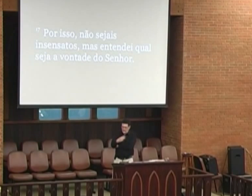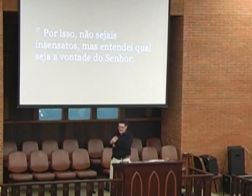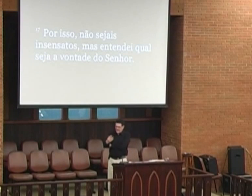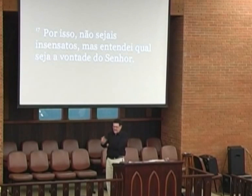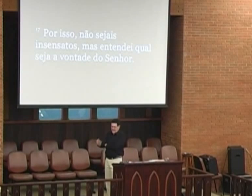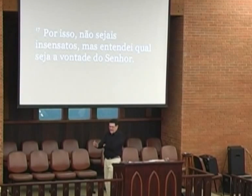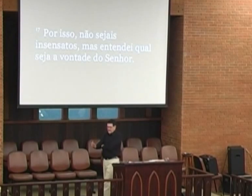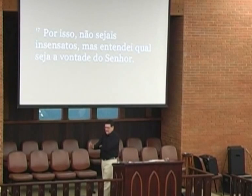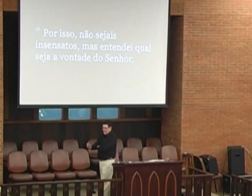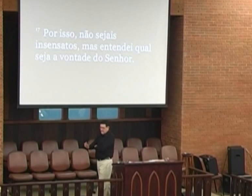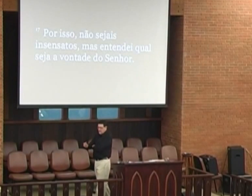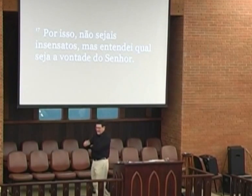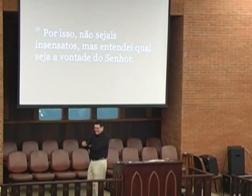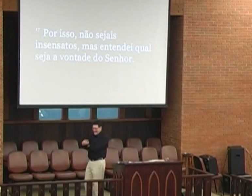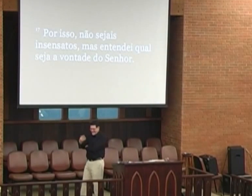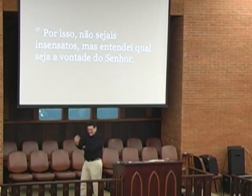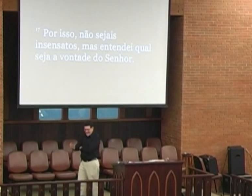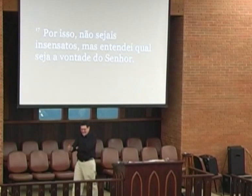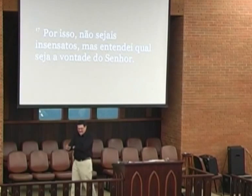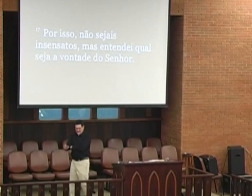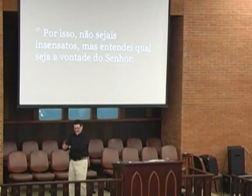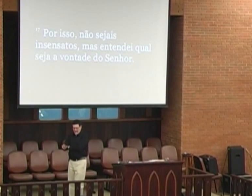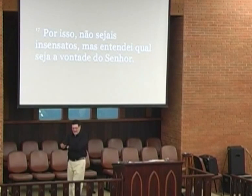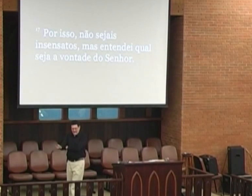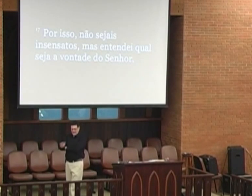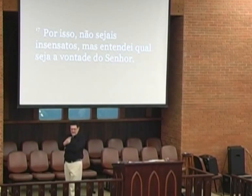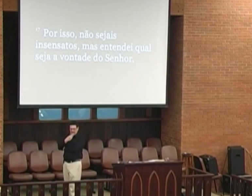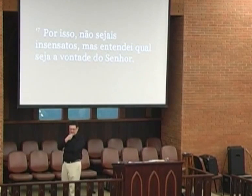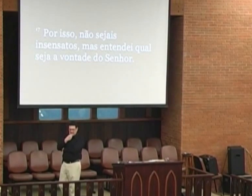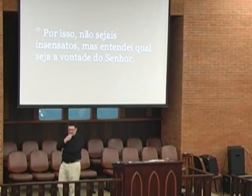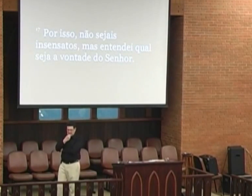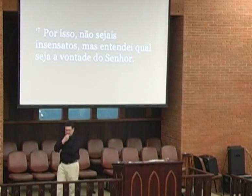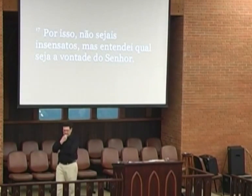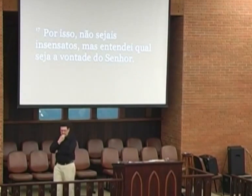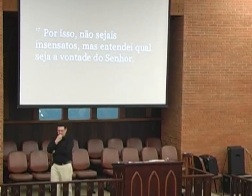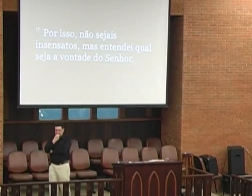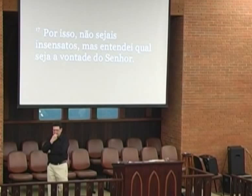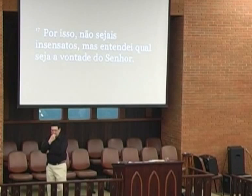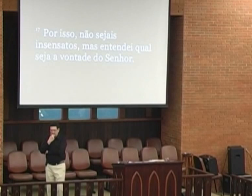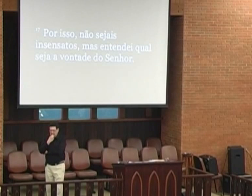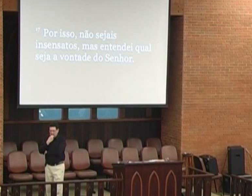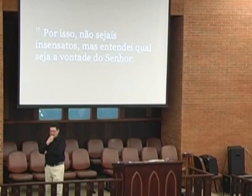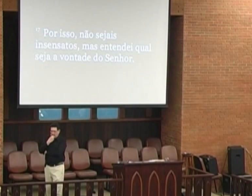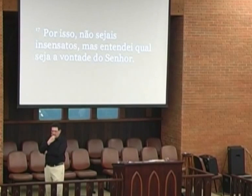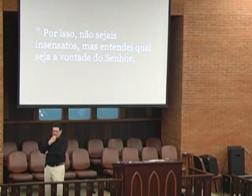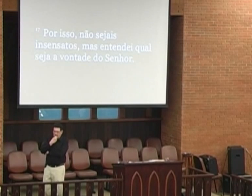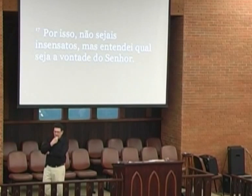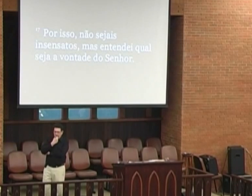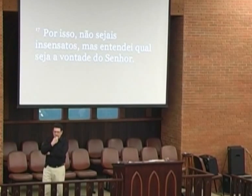Procurai compreender, procurai entender qual é a vontade de Deus.